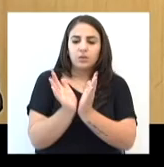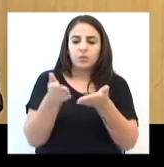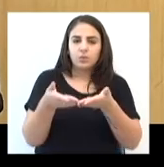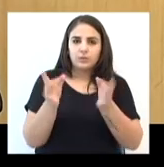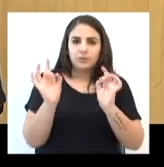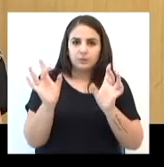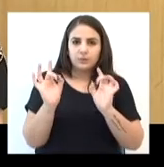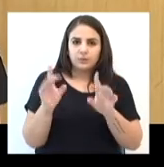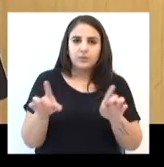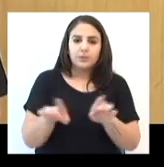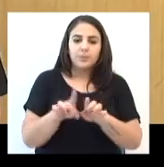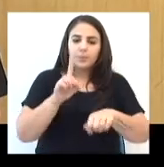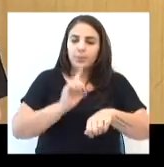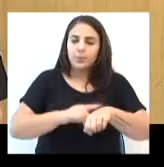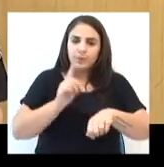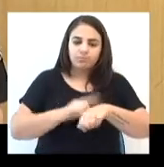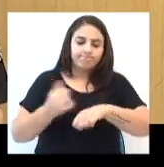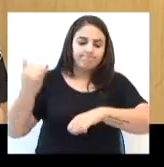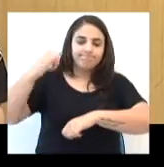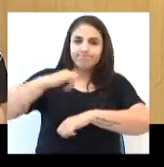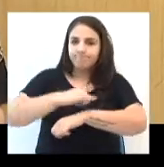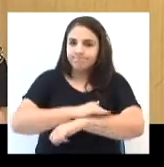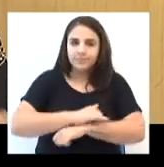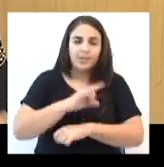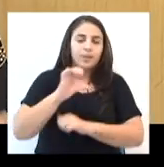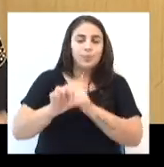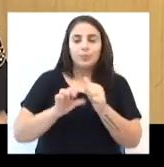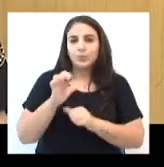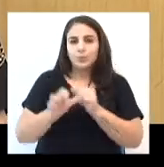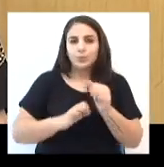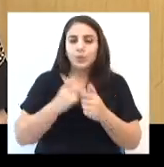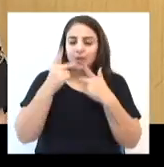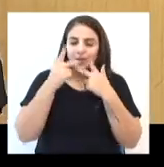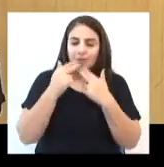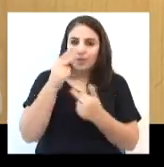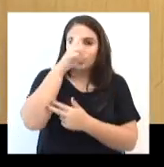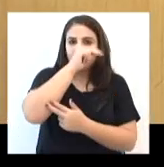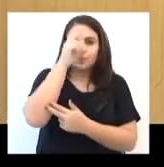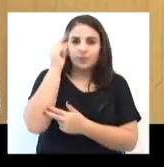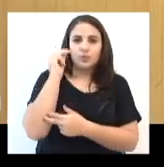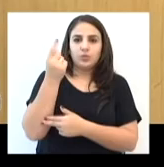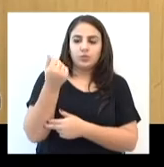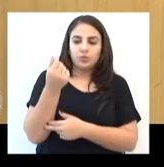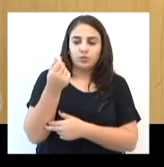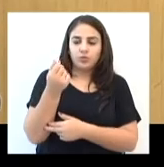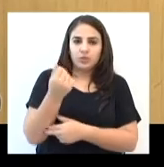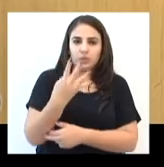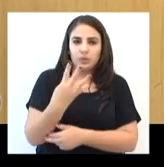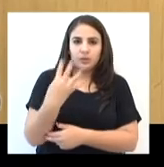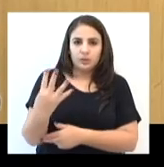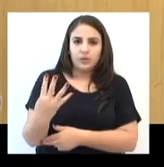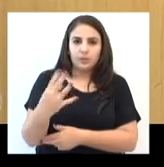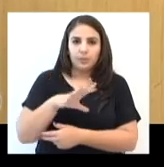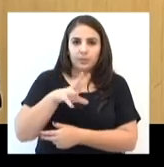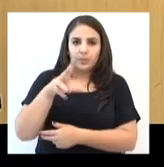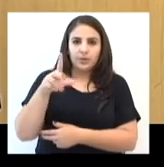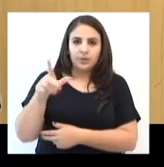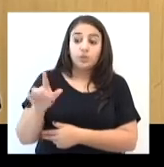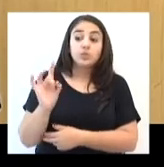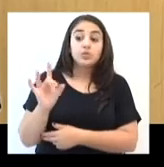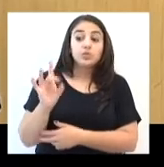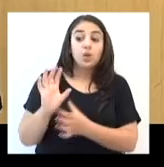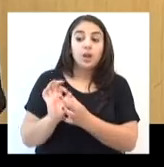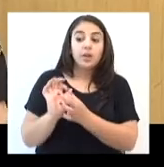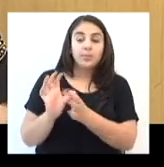comissão especial, a situação do aeroporto não mudou. Conforme o Executivo, a verba de 44 milhões só